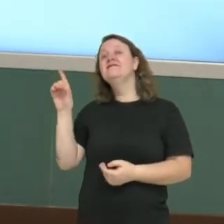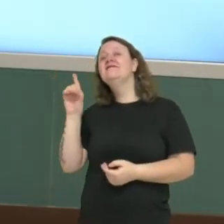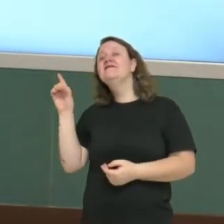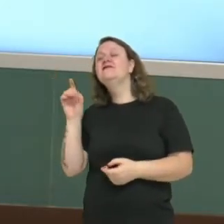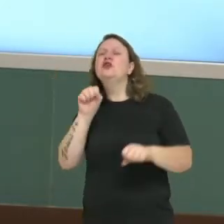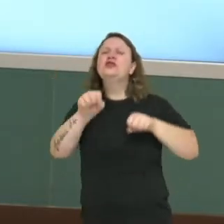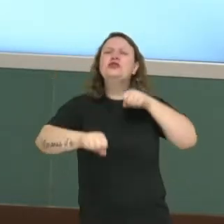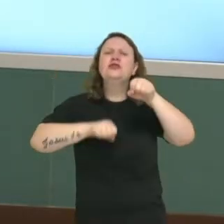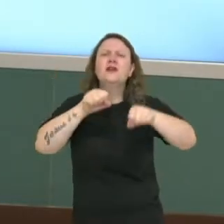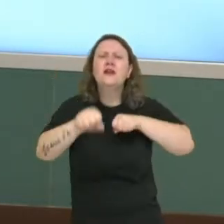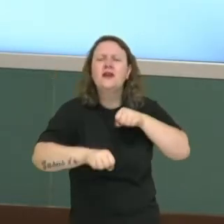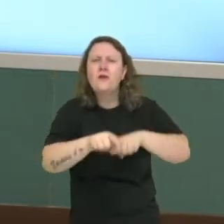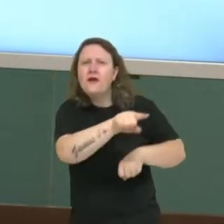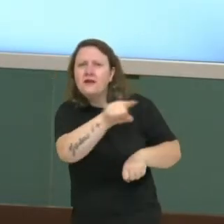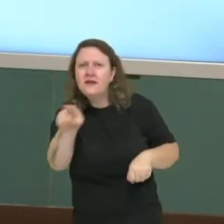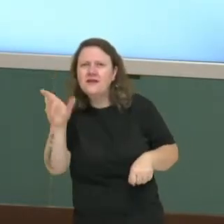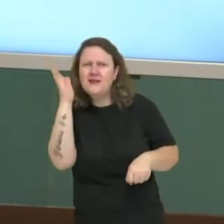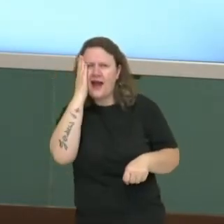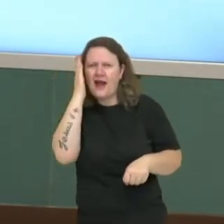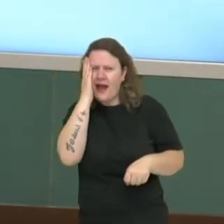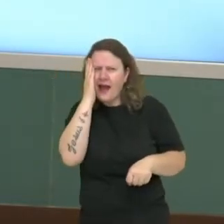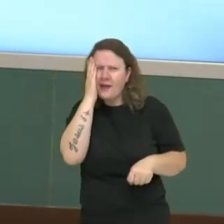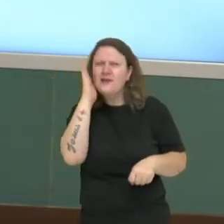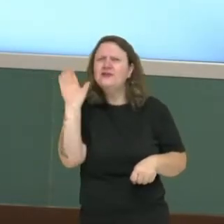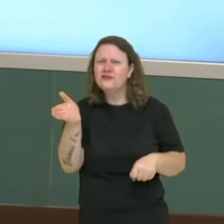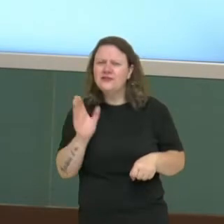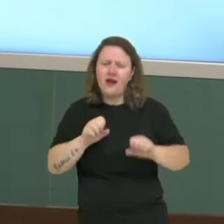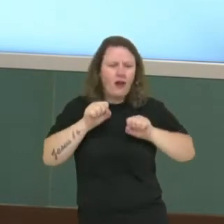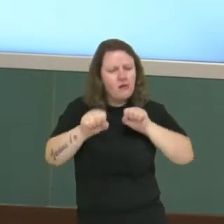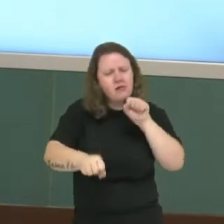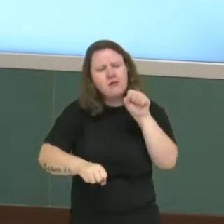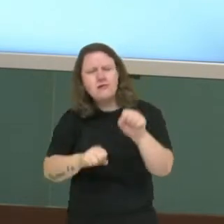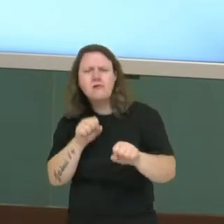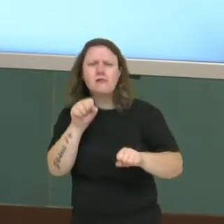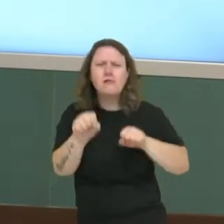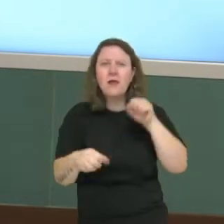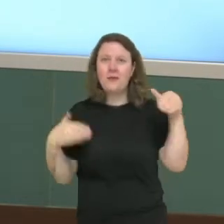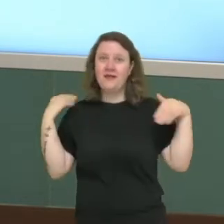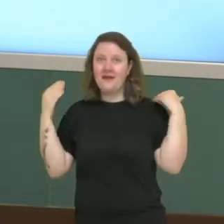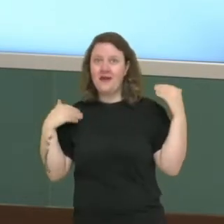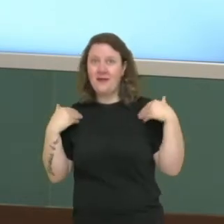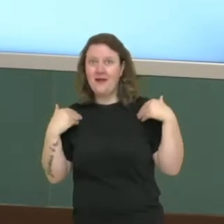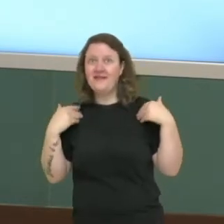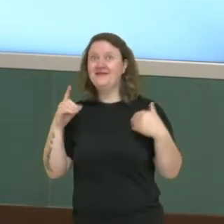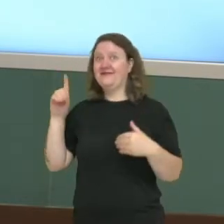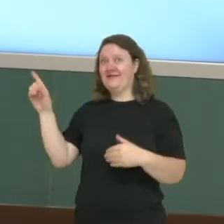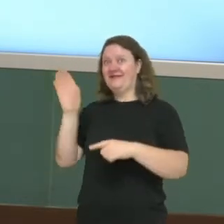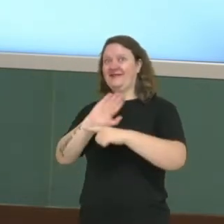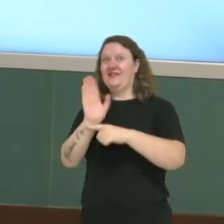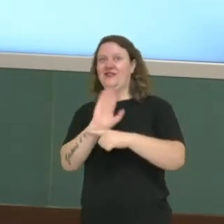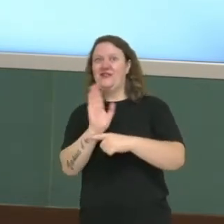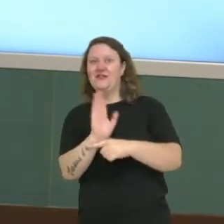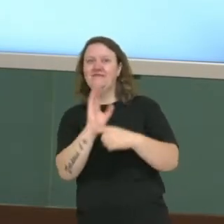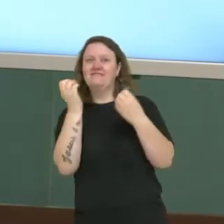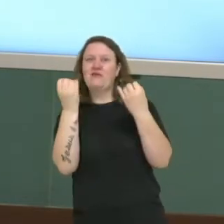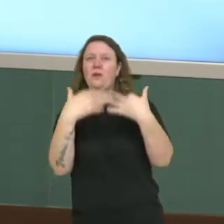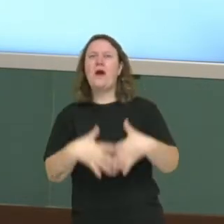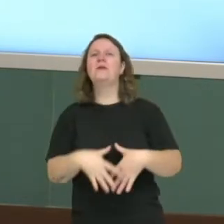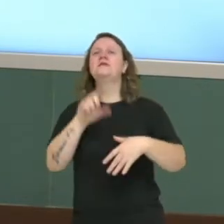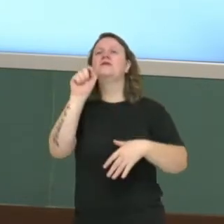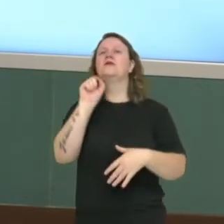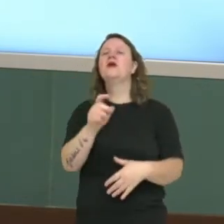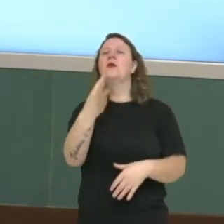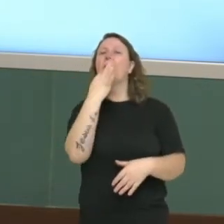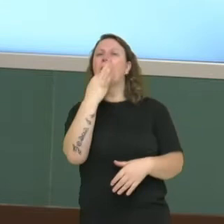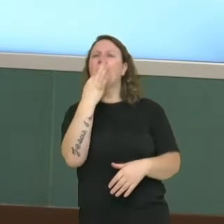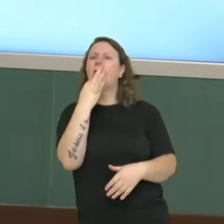Ciclismo. E aí, você sabe andar de bicicleta? Gosta de andar de bicicleta? Nesse vídeo hoje, o nosso objetivo é